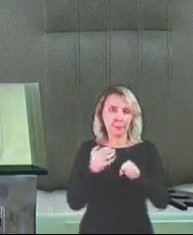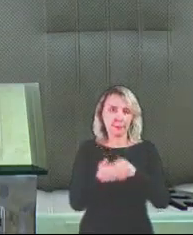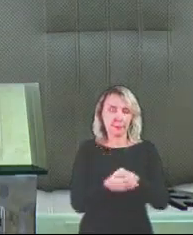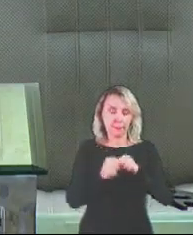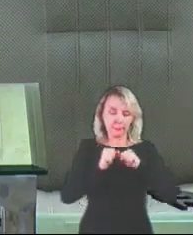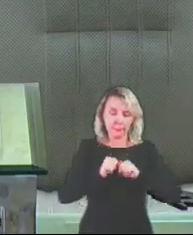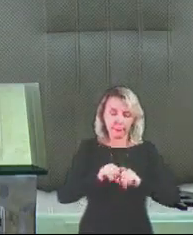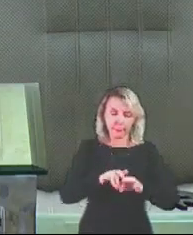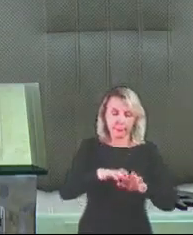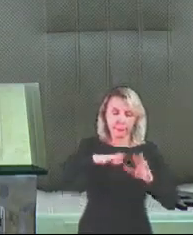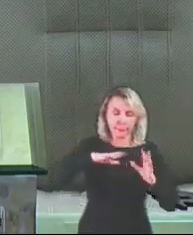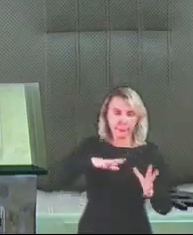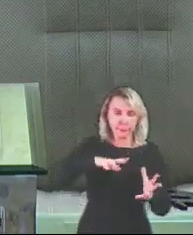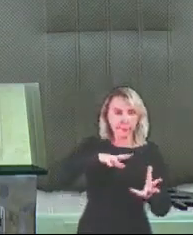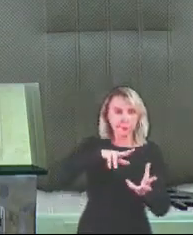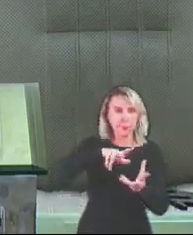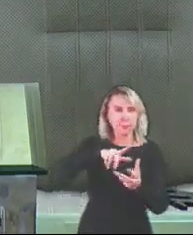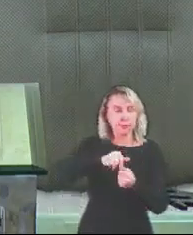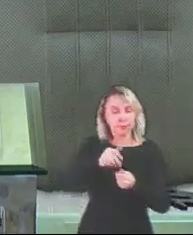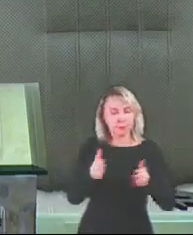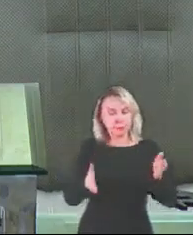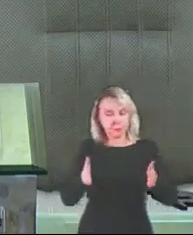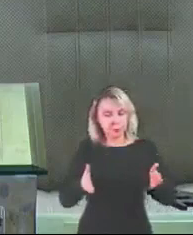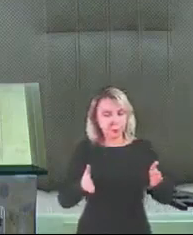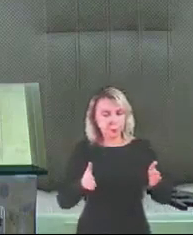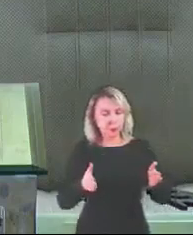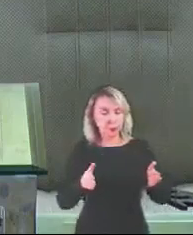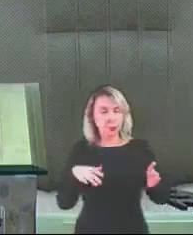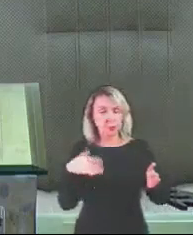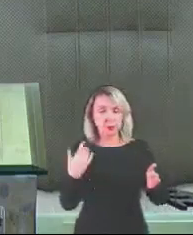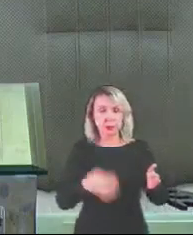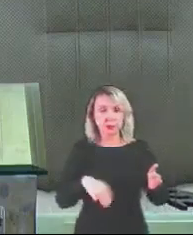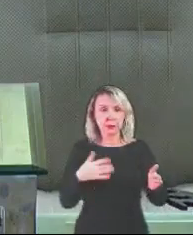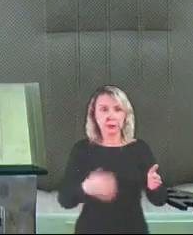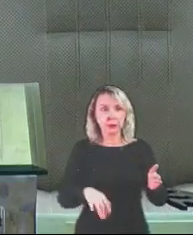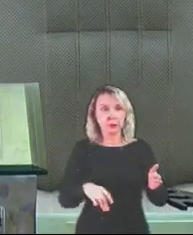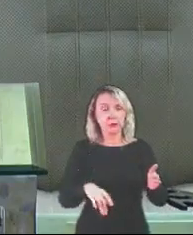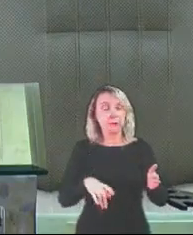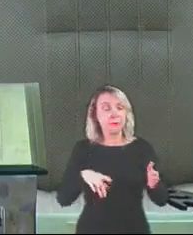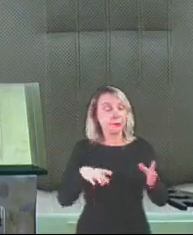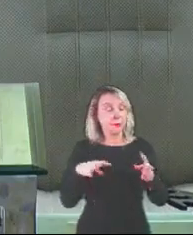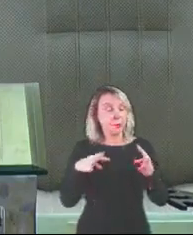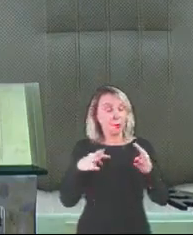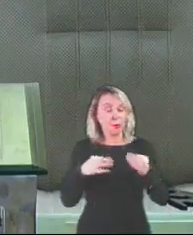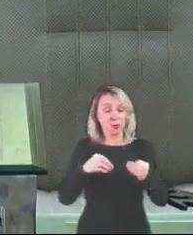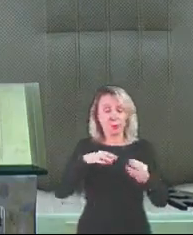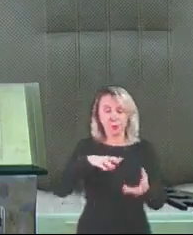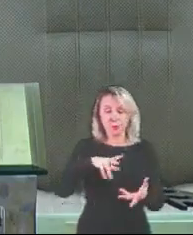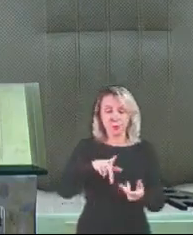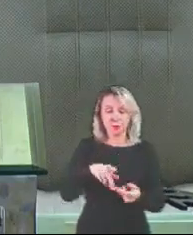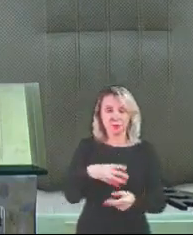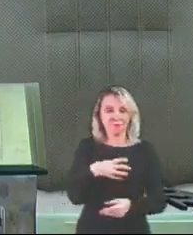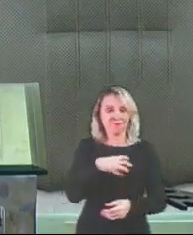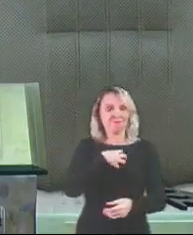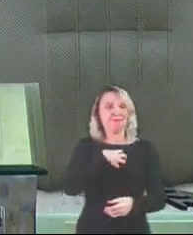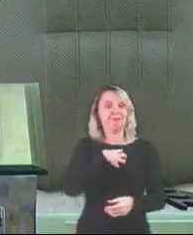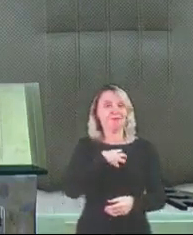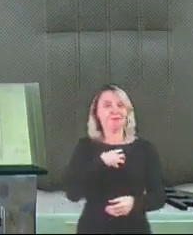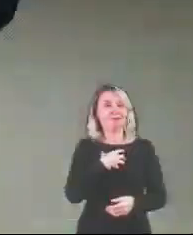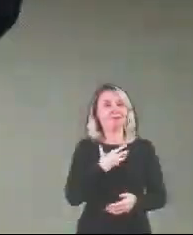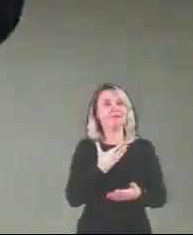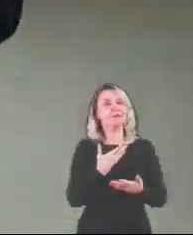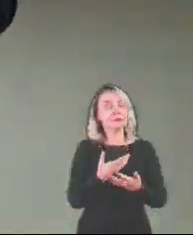fato inédito que abalou toda a terra. E os nossos filhos vão saber, os